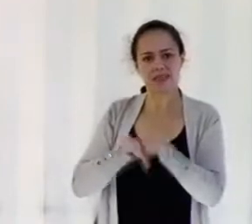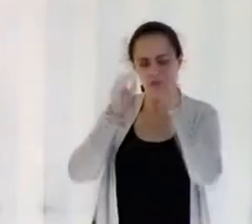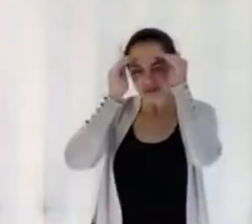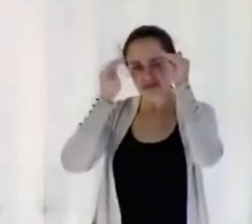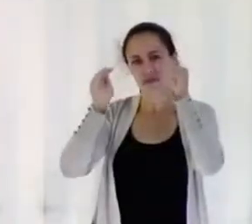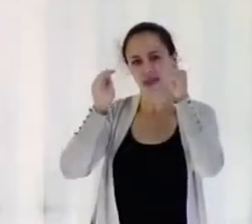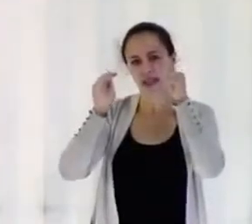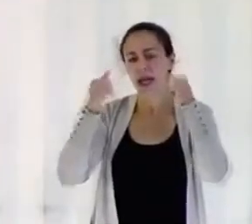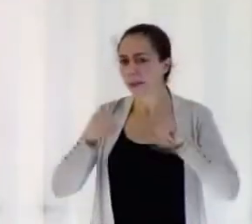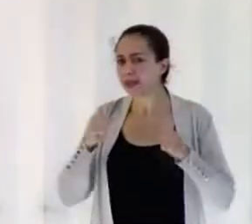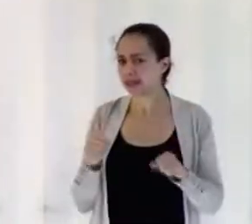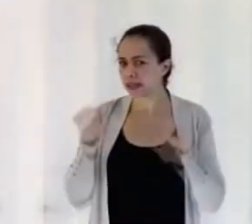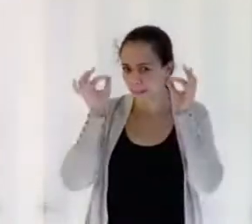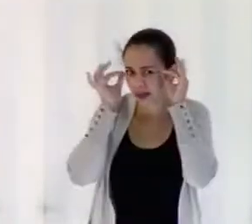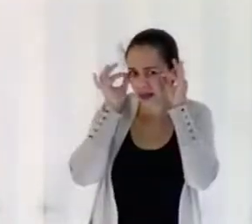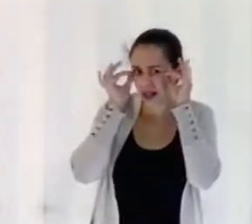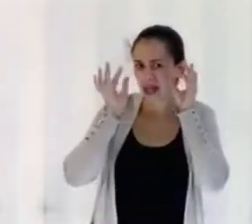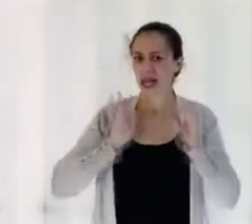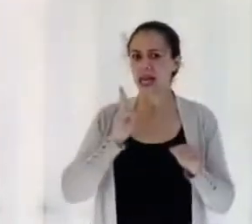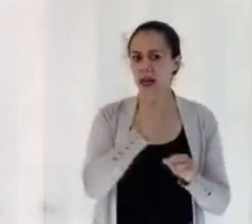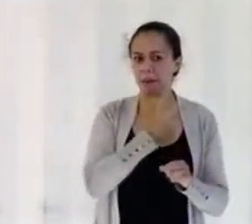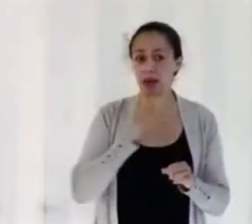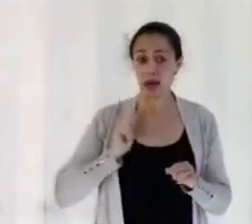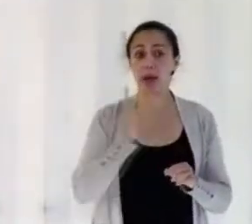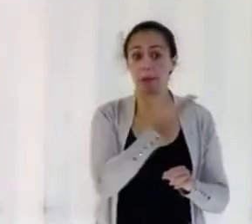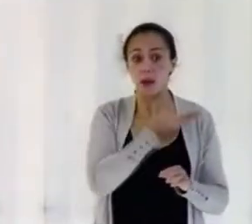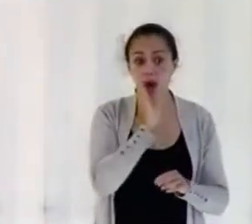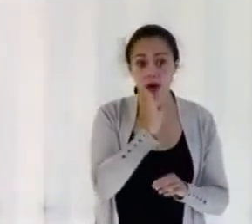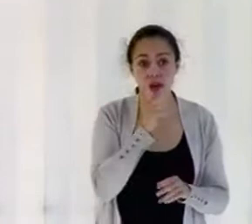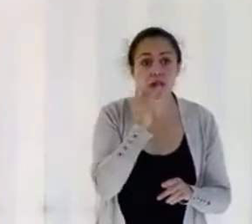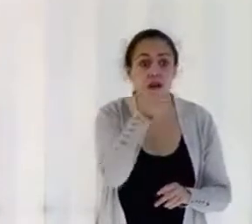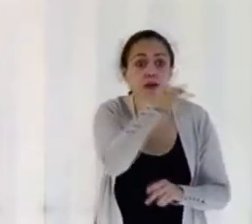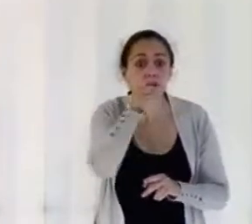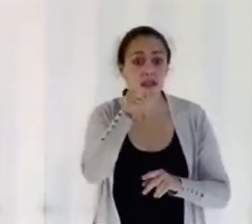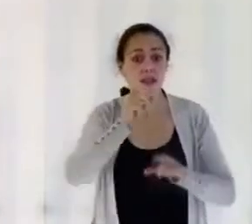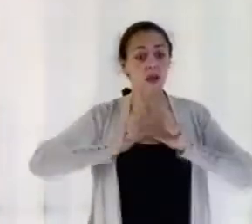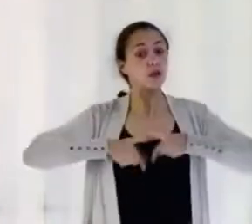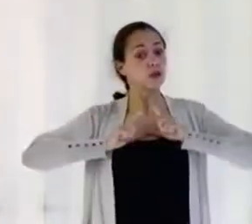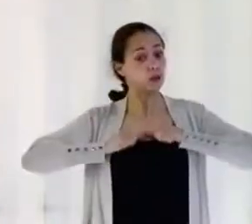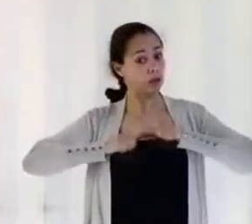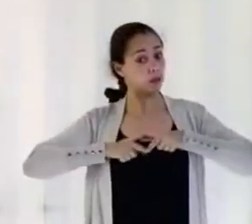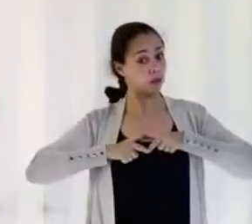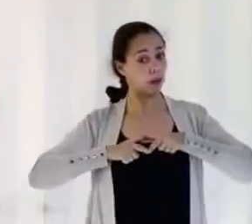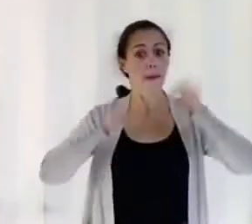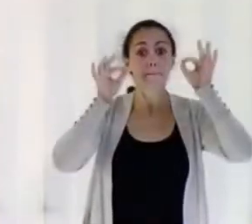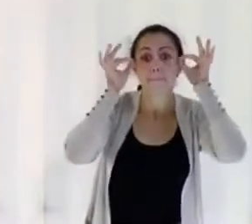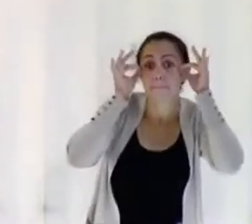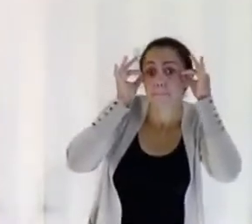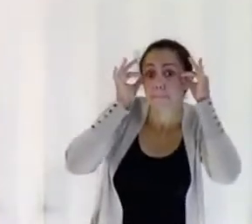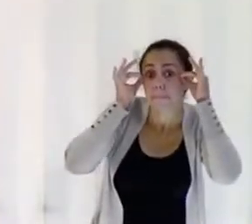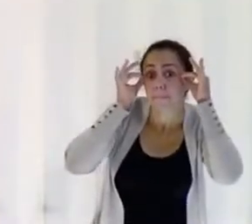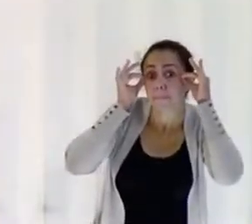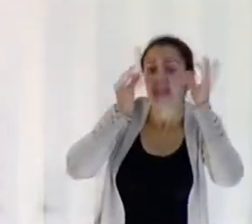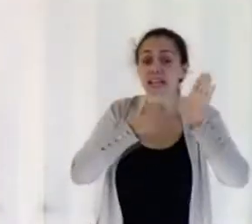trazer mais uma vez exortações também para aqueles judeus, para que eles entendessem a importância de viver